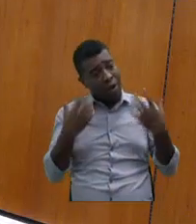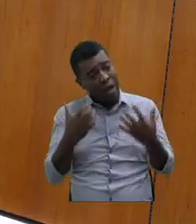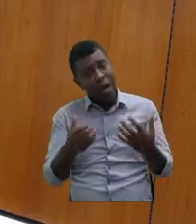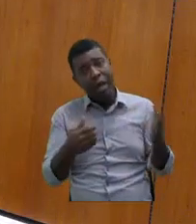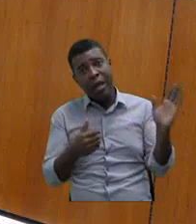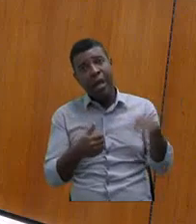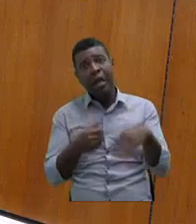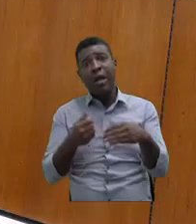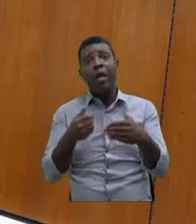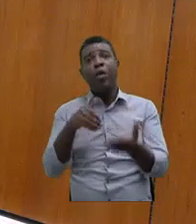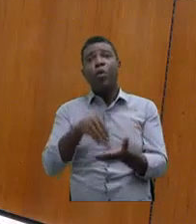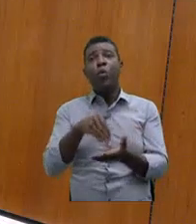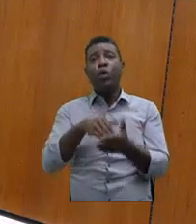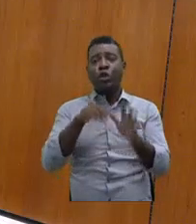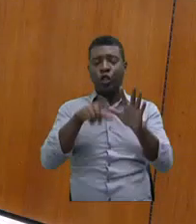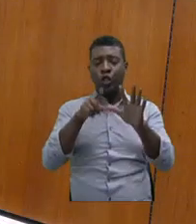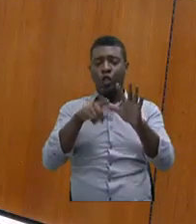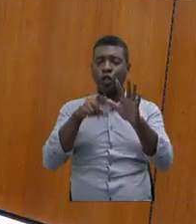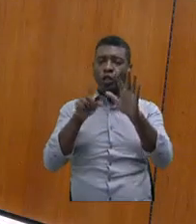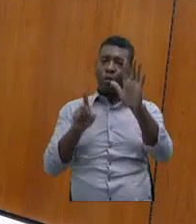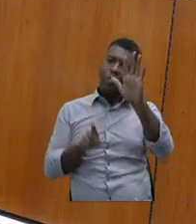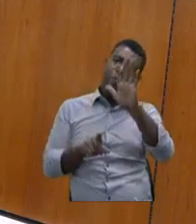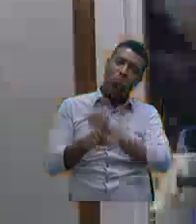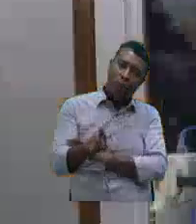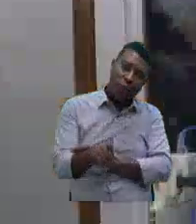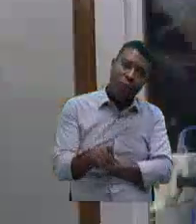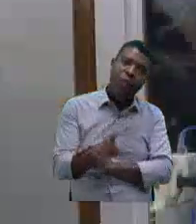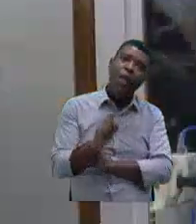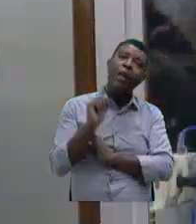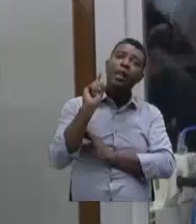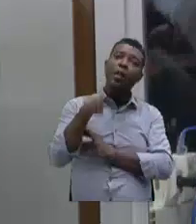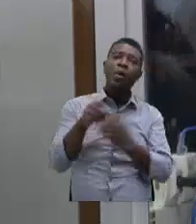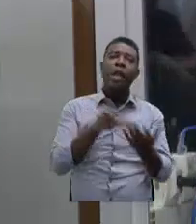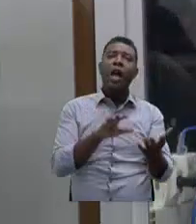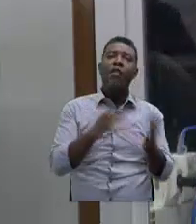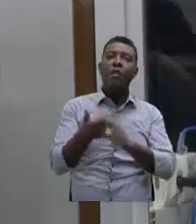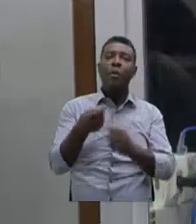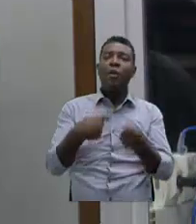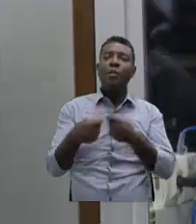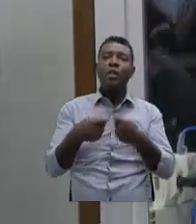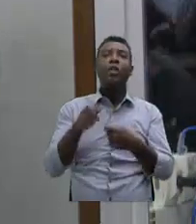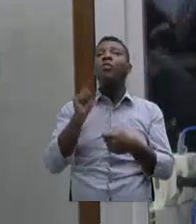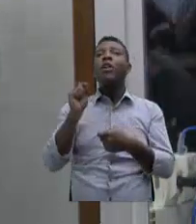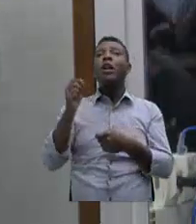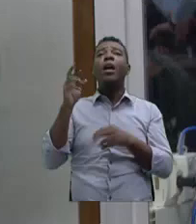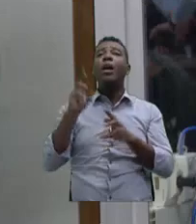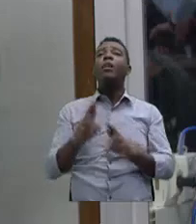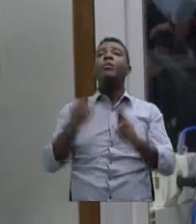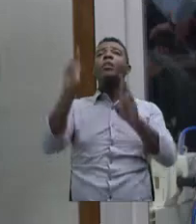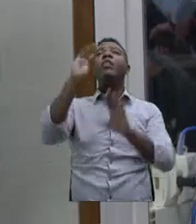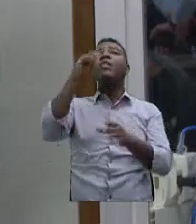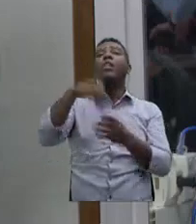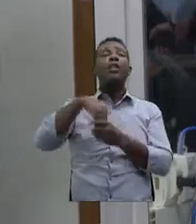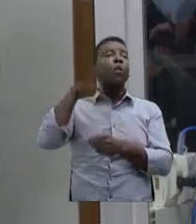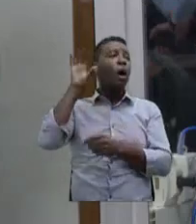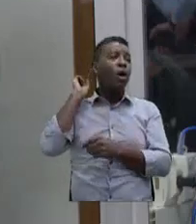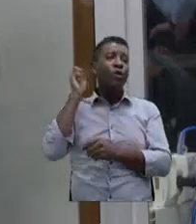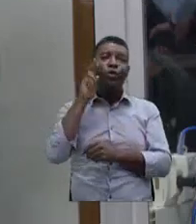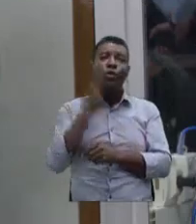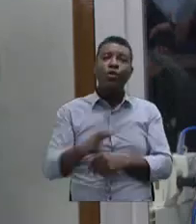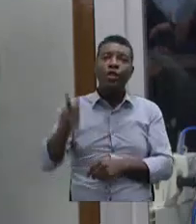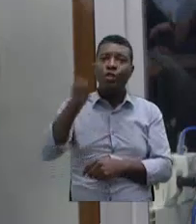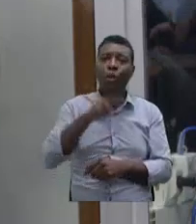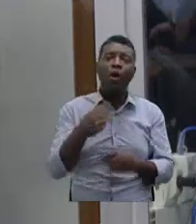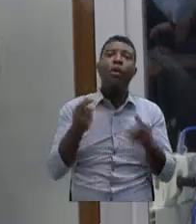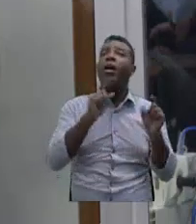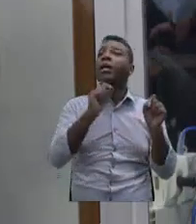pergunta, depois da reforma administrativa, quem que responde pelo audiovisual no nosso Estado? Porque nós tínhamos a diretoria